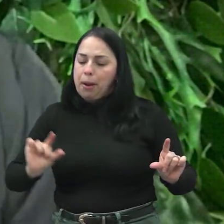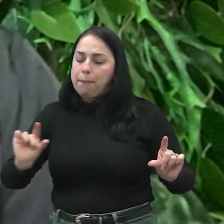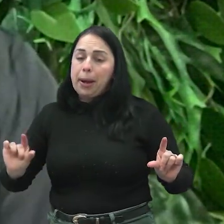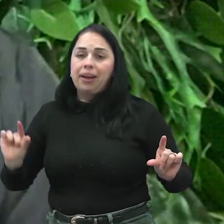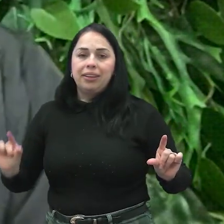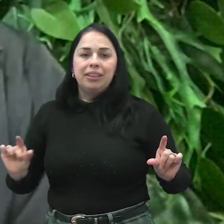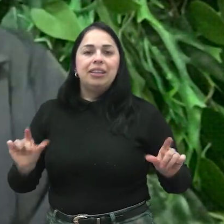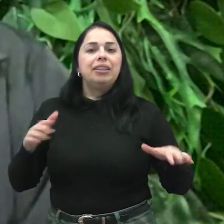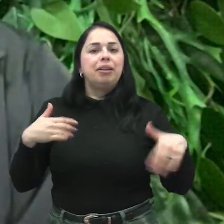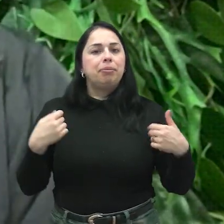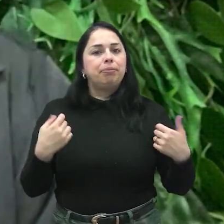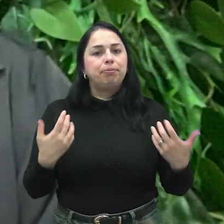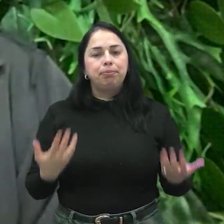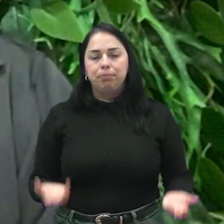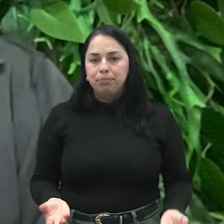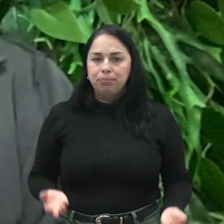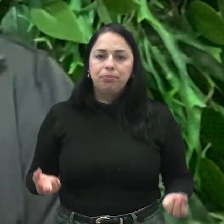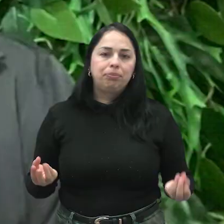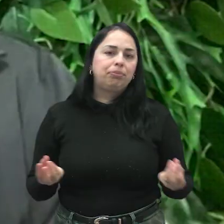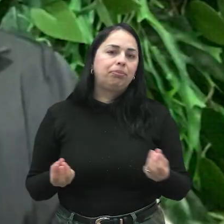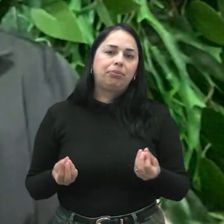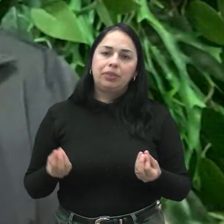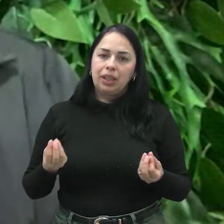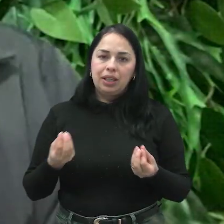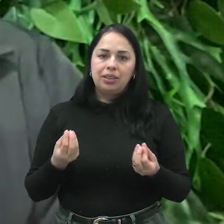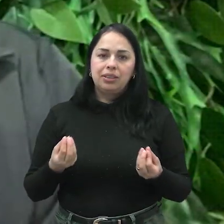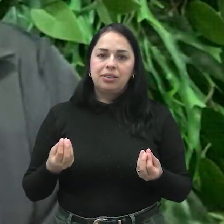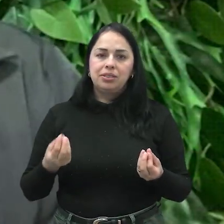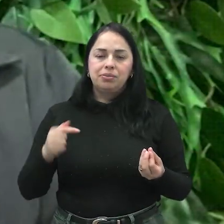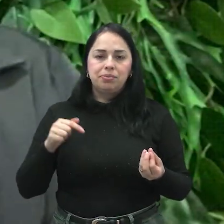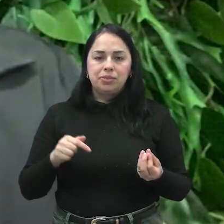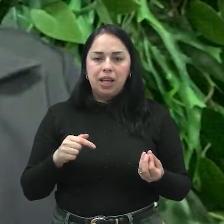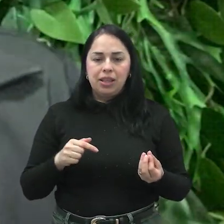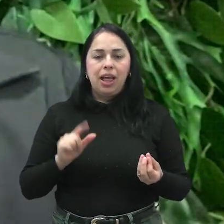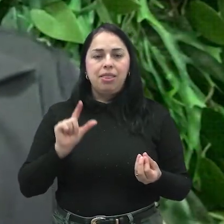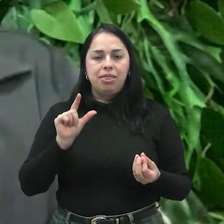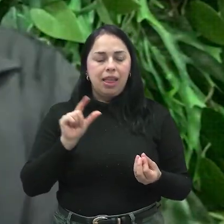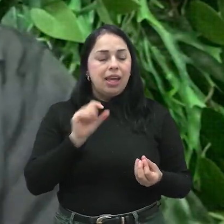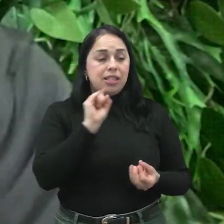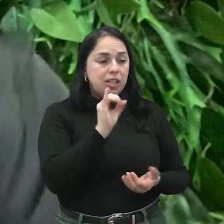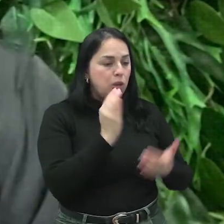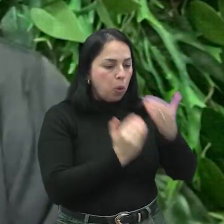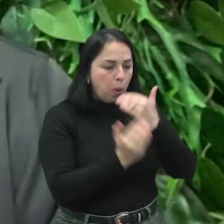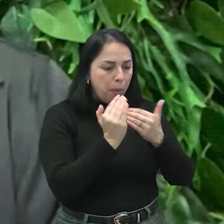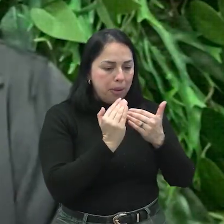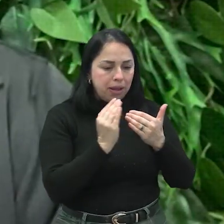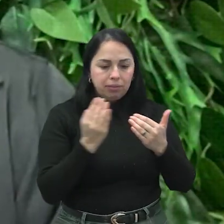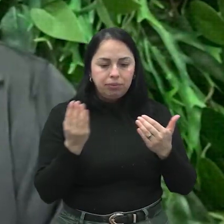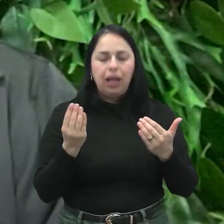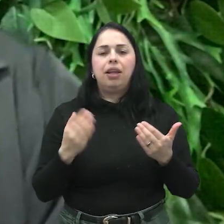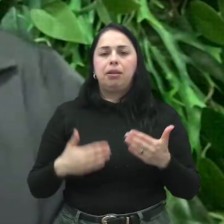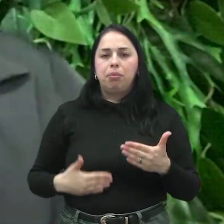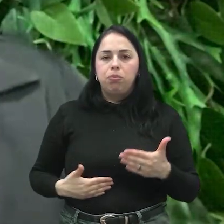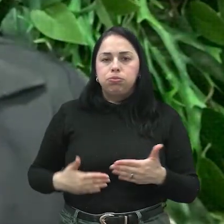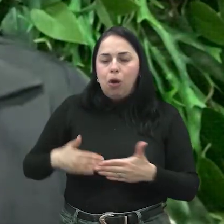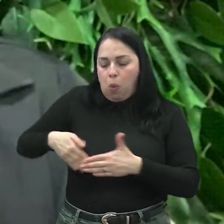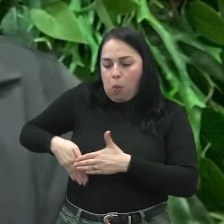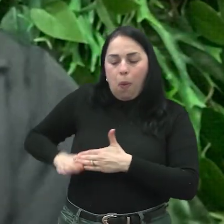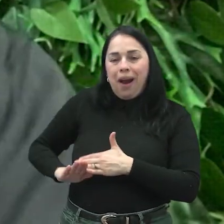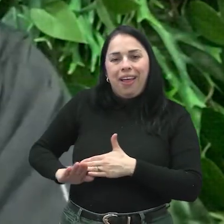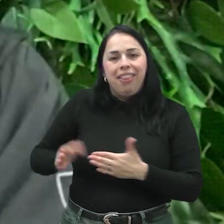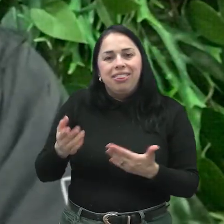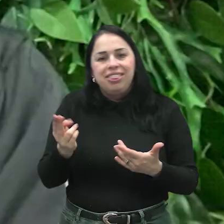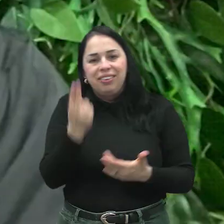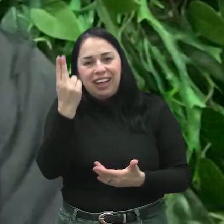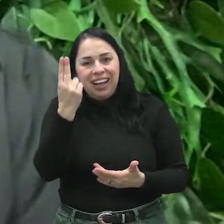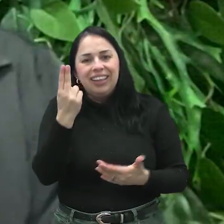proteína, porém eu não tenho uma reserva que eu possa usar se eu não tiver feito da alimentação. Então, fracionar